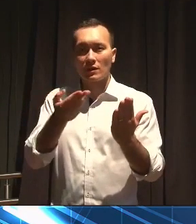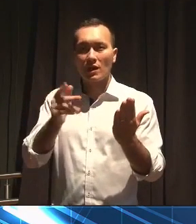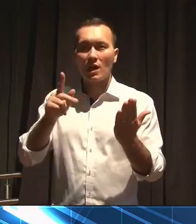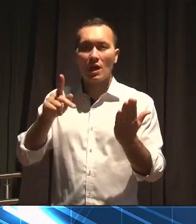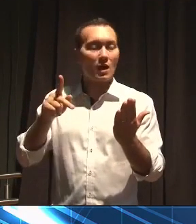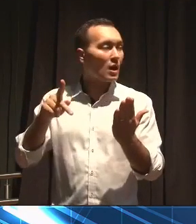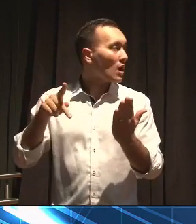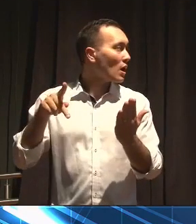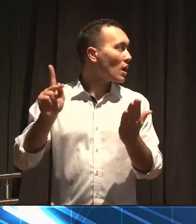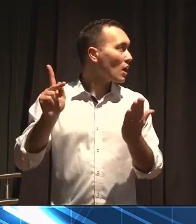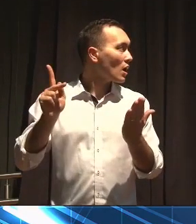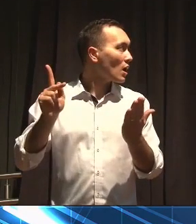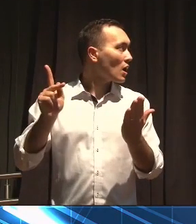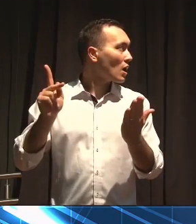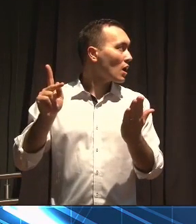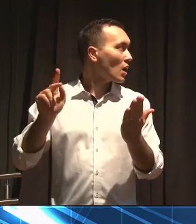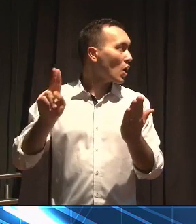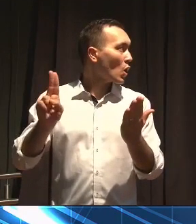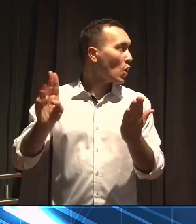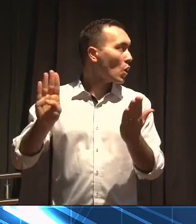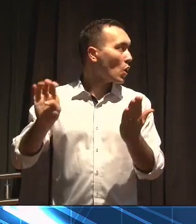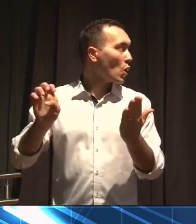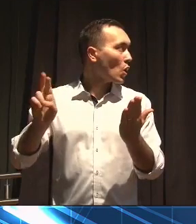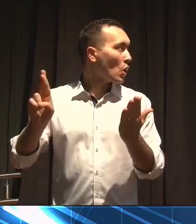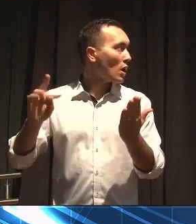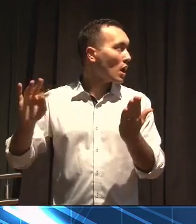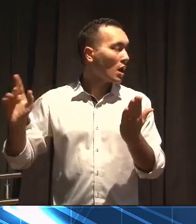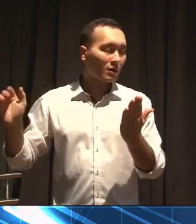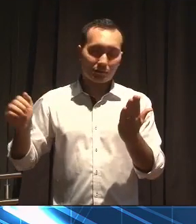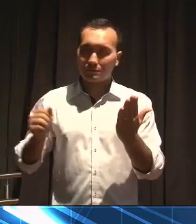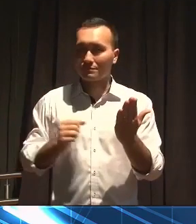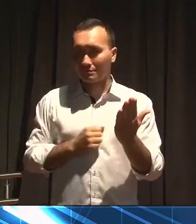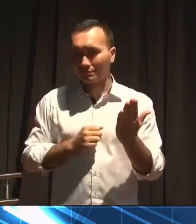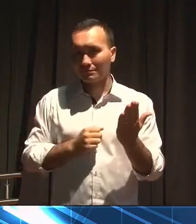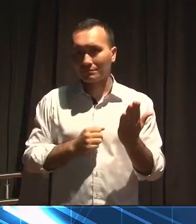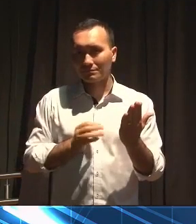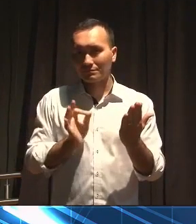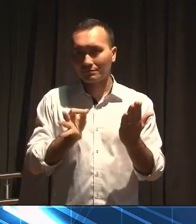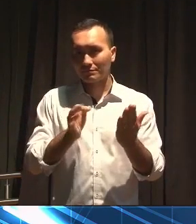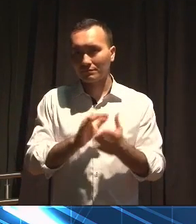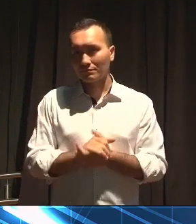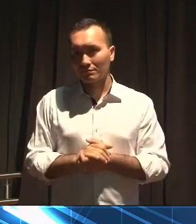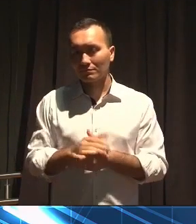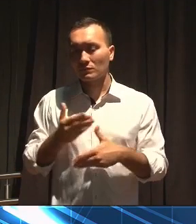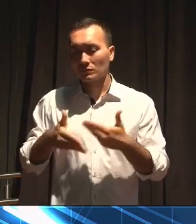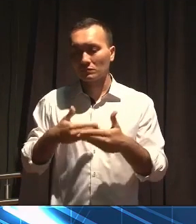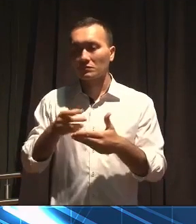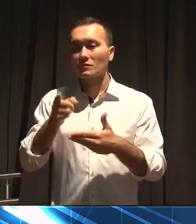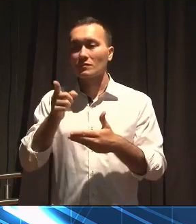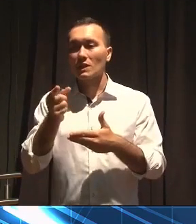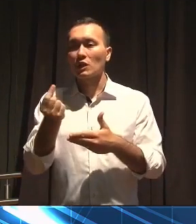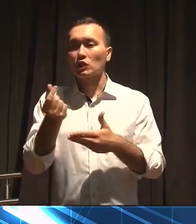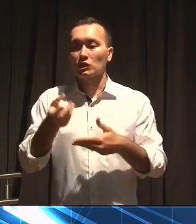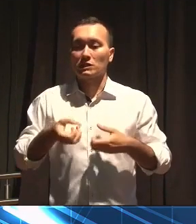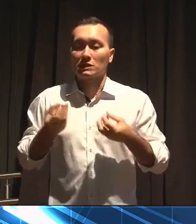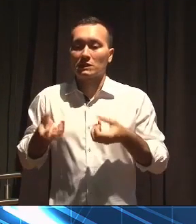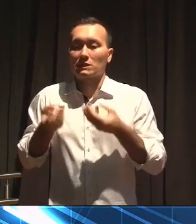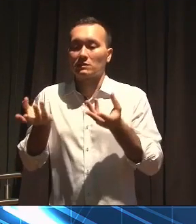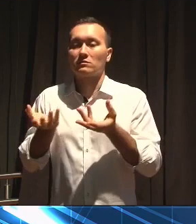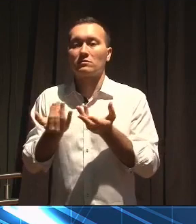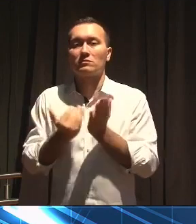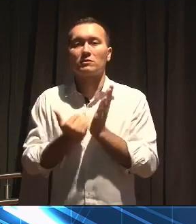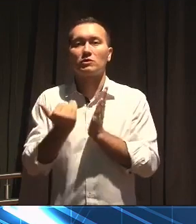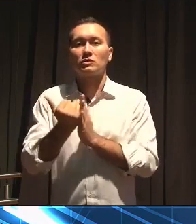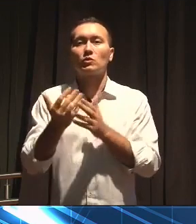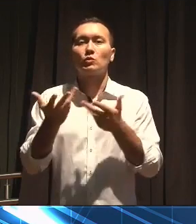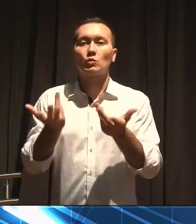bem o que tem lá dentro, tu acaba não sabendo de quem pertence o maior custo. Então é muito importante saber